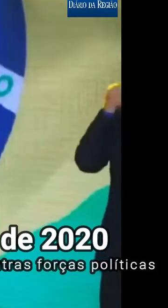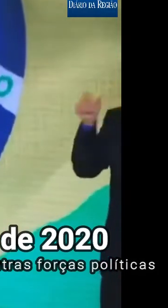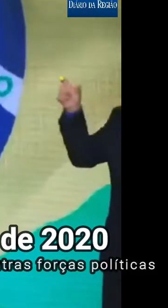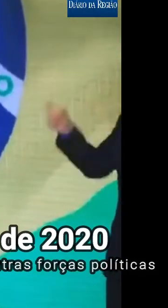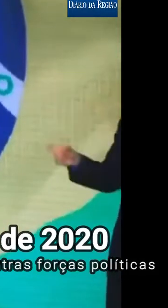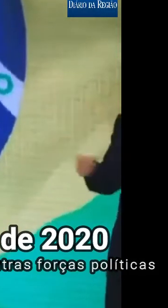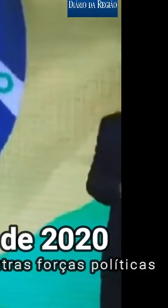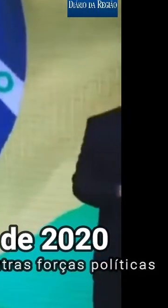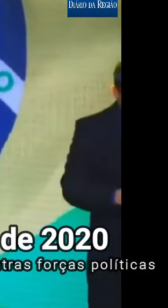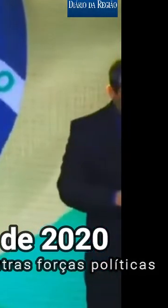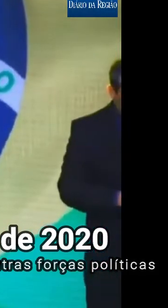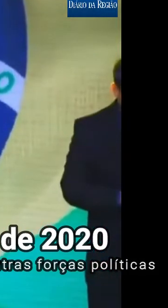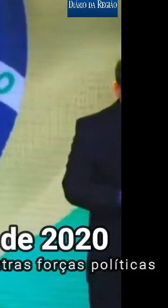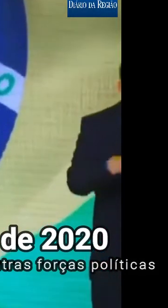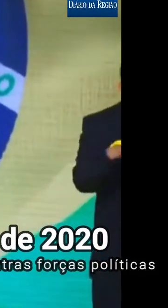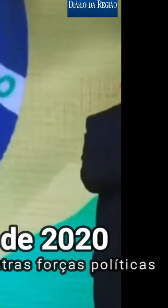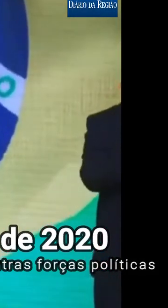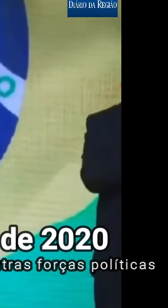Então, a todos vocês...